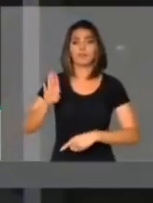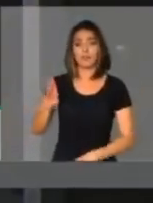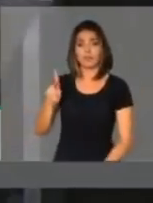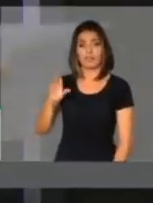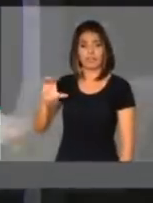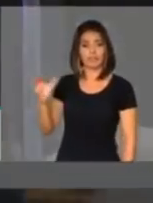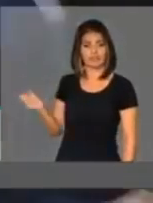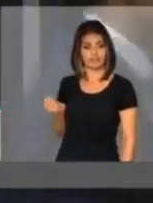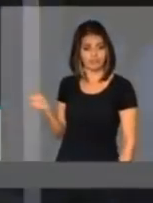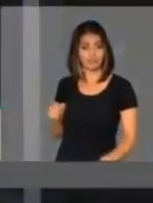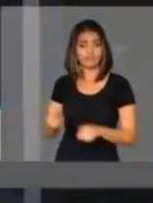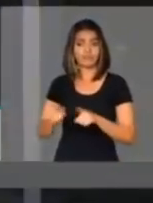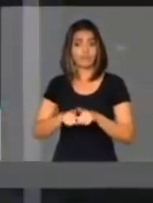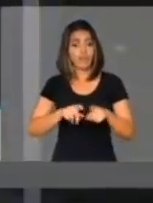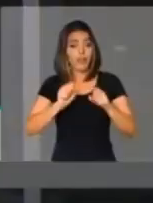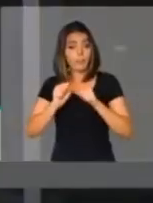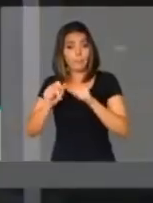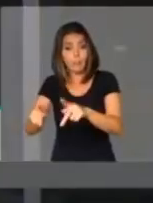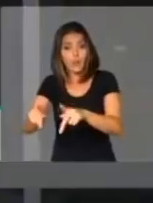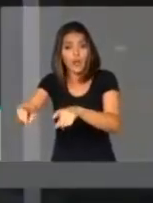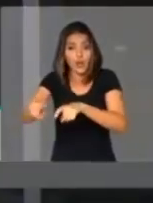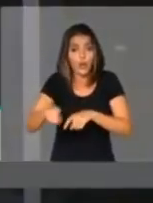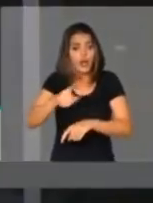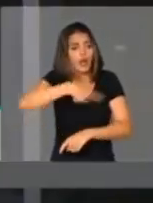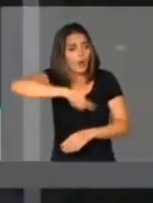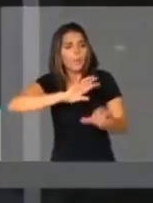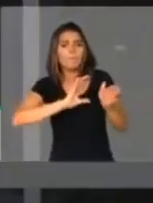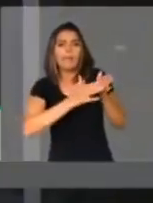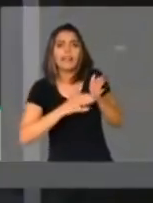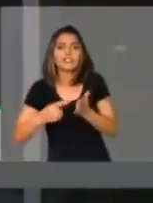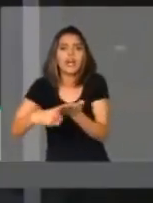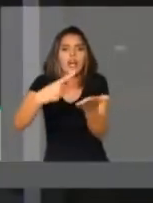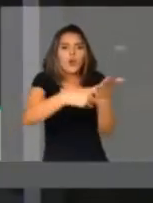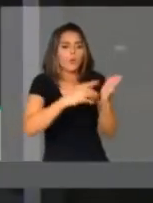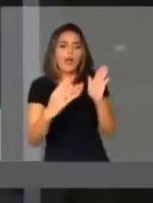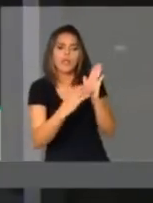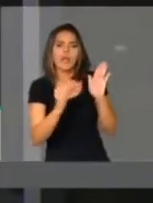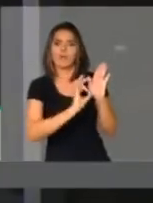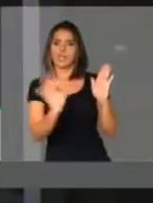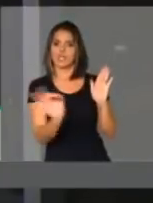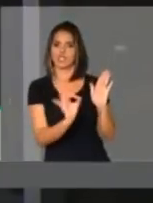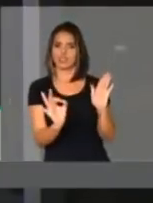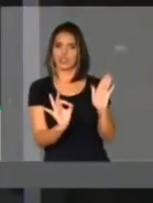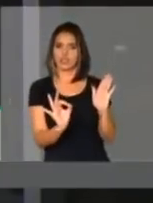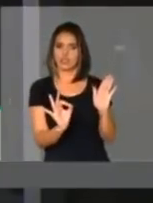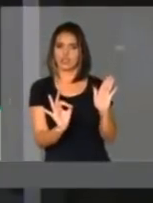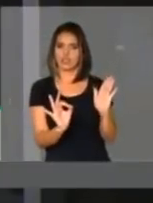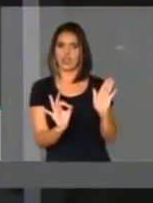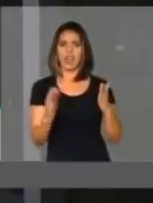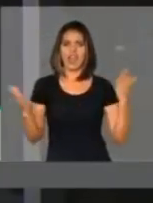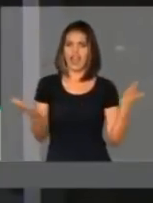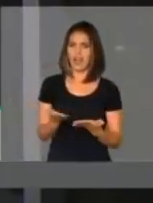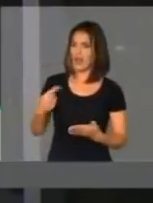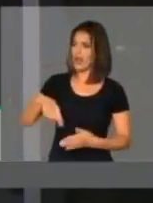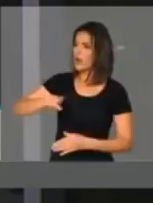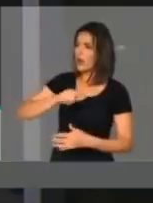aposentadoria rural, os partidos fizeram um acordo de praticamente unânime para não mexer no BPC, na aposentadoria rural. E